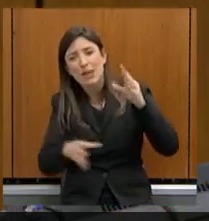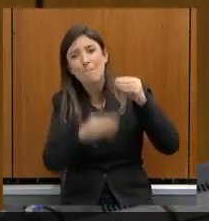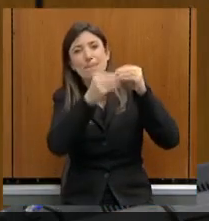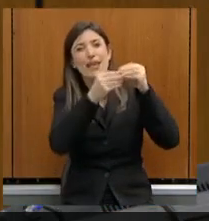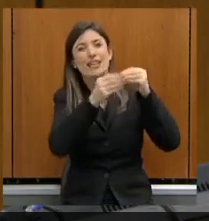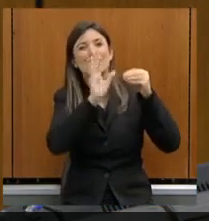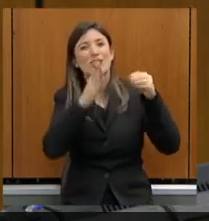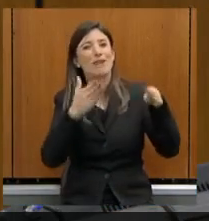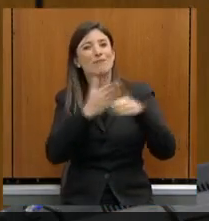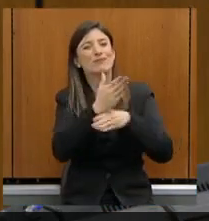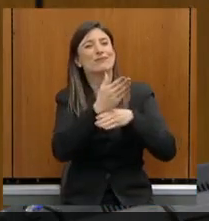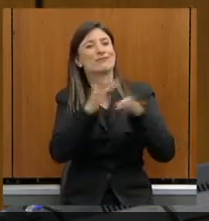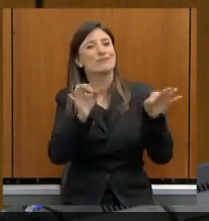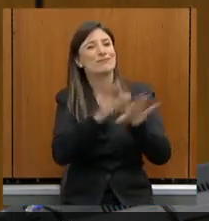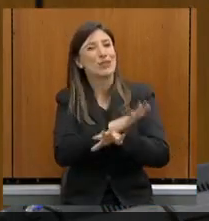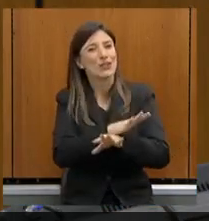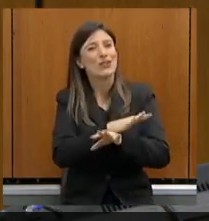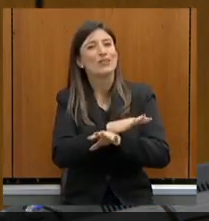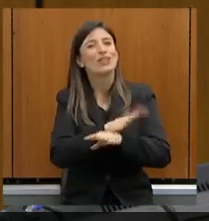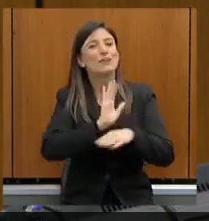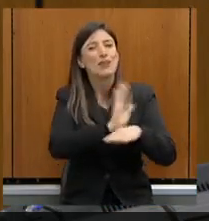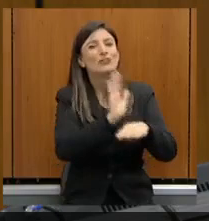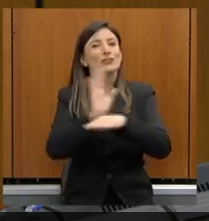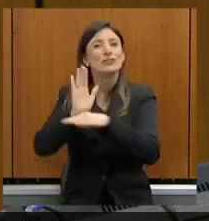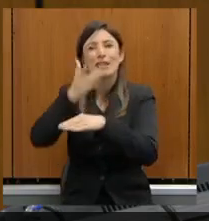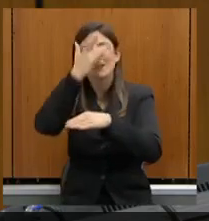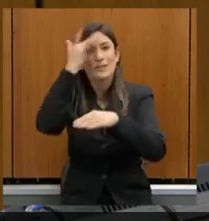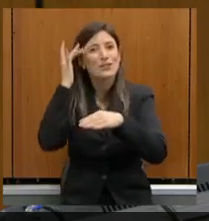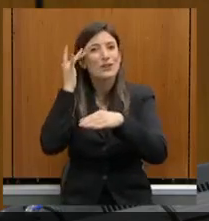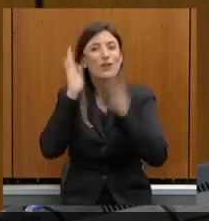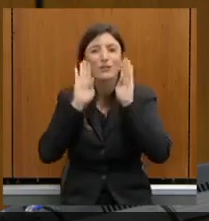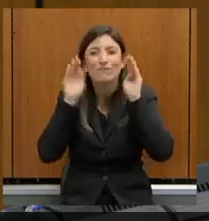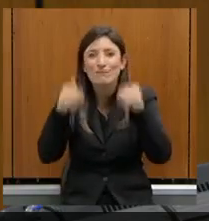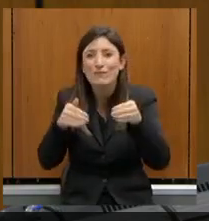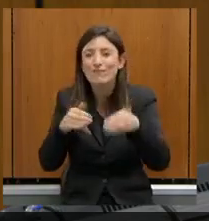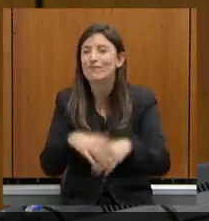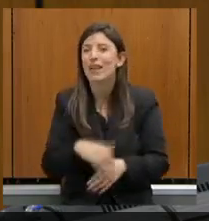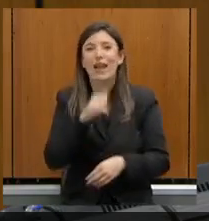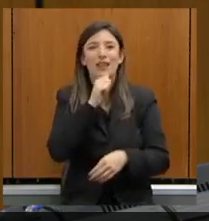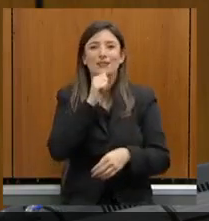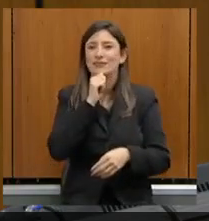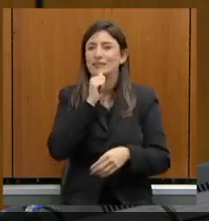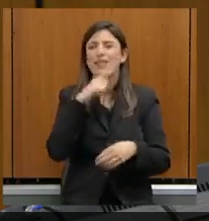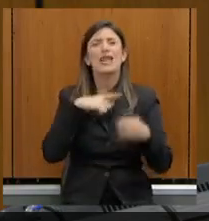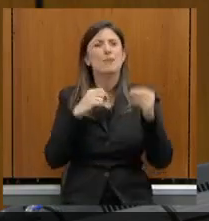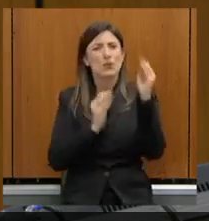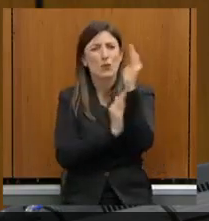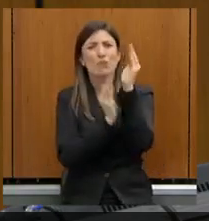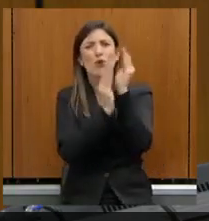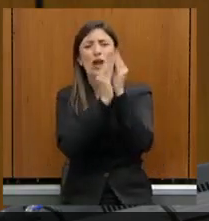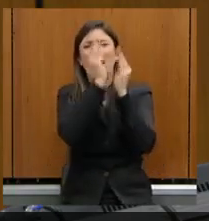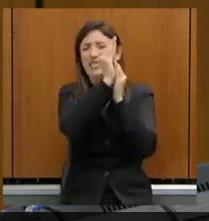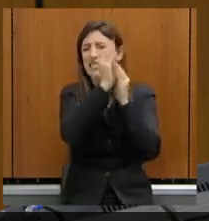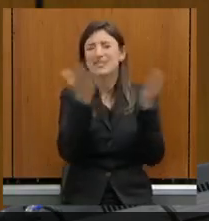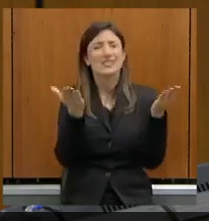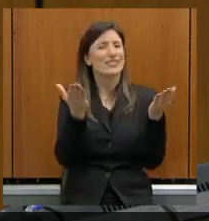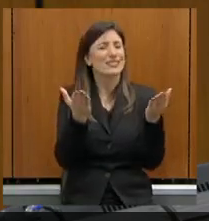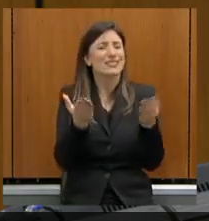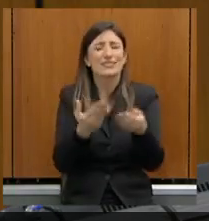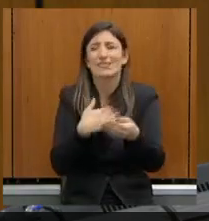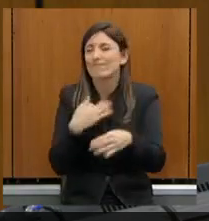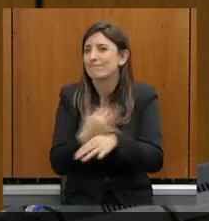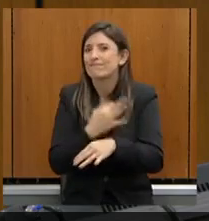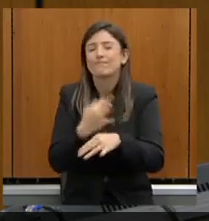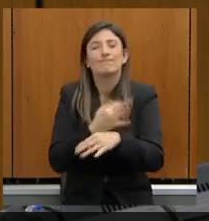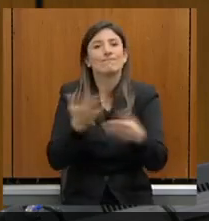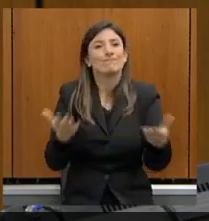àquelas pessoas que nós direcionamos. É uma burocracia infernal. Ninguém dá conta. E posso